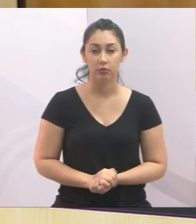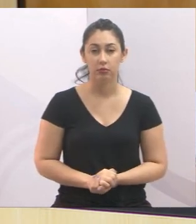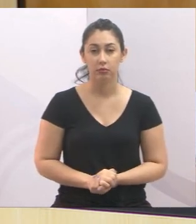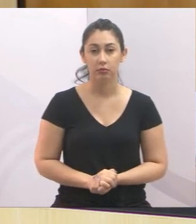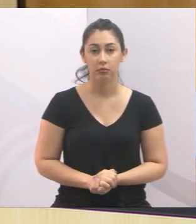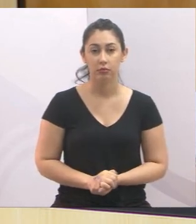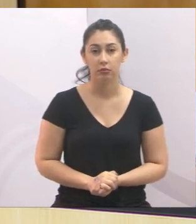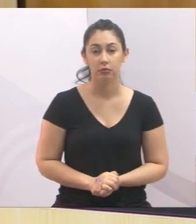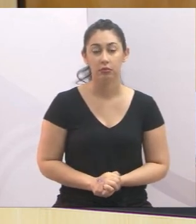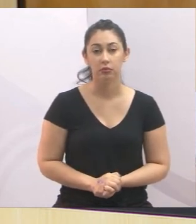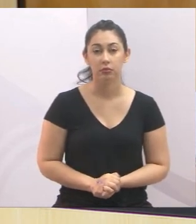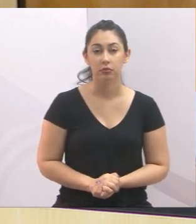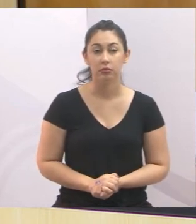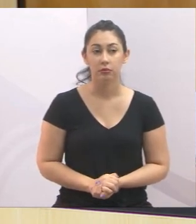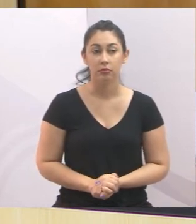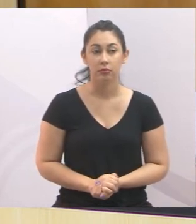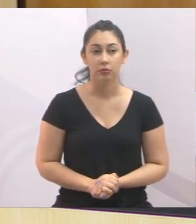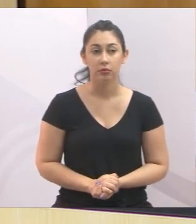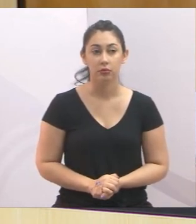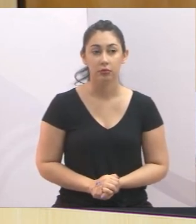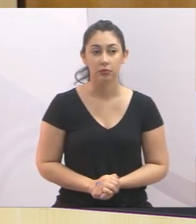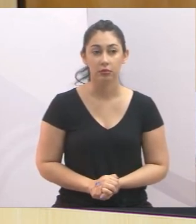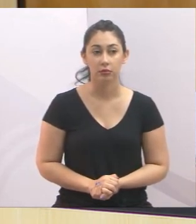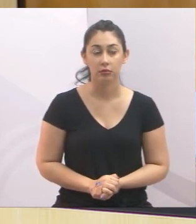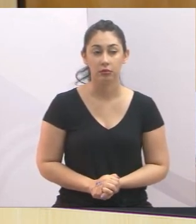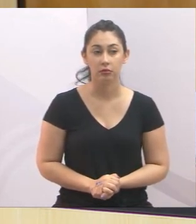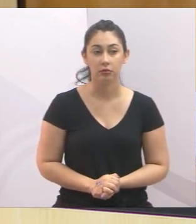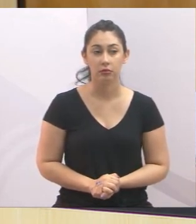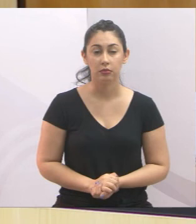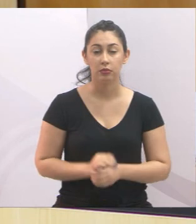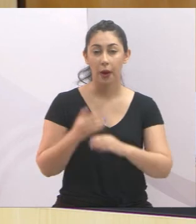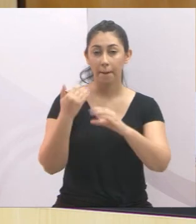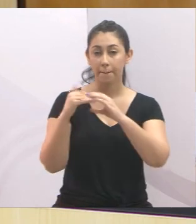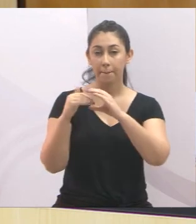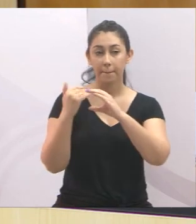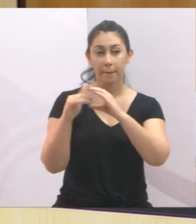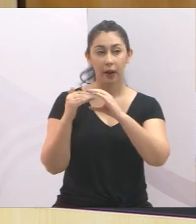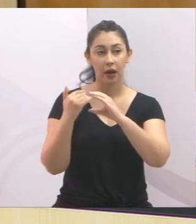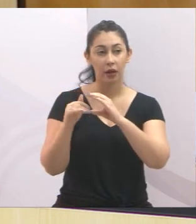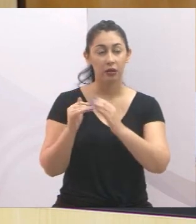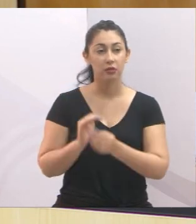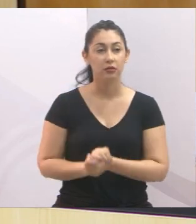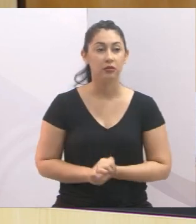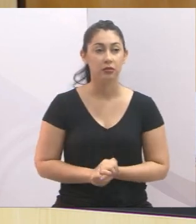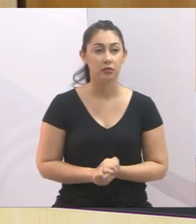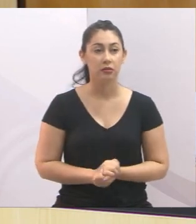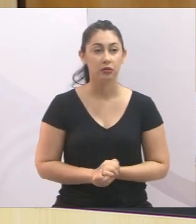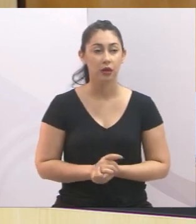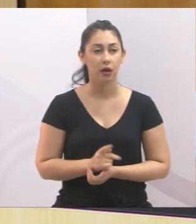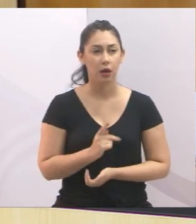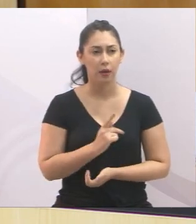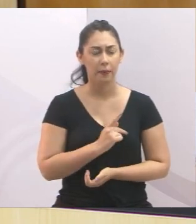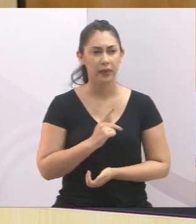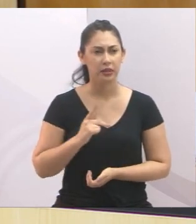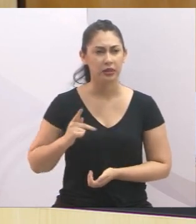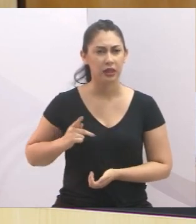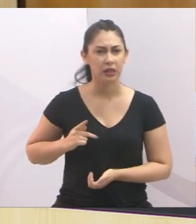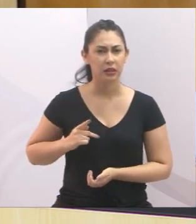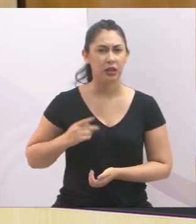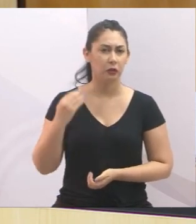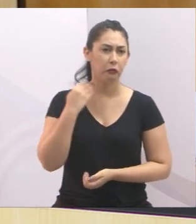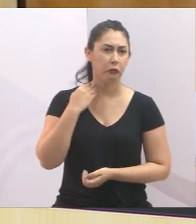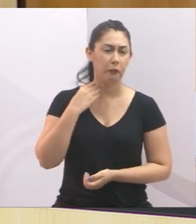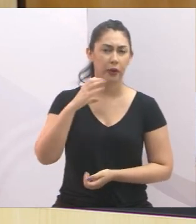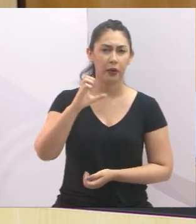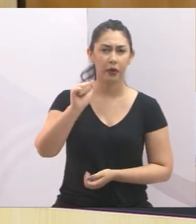formalidades regimentais, seja oficiado a presidência da Caixa Econômica Federal, responsável pela fiscalização